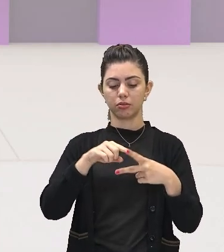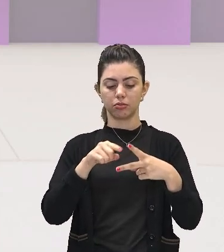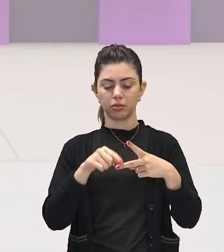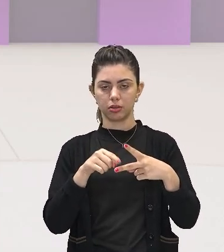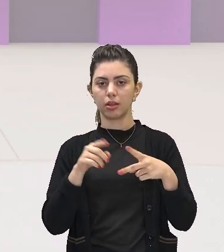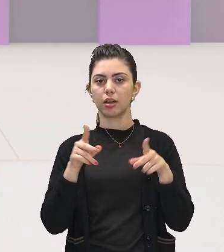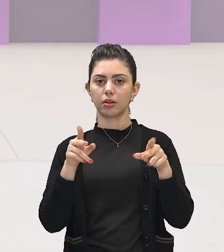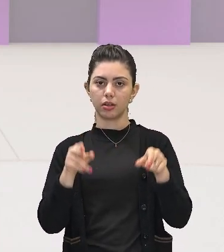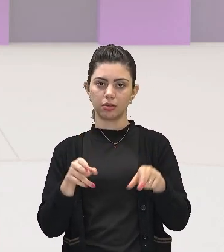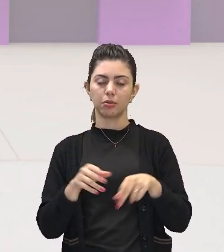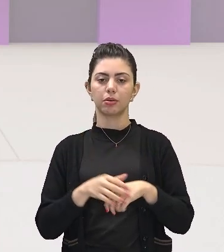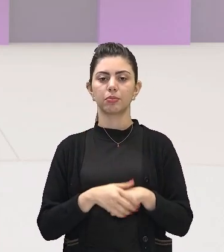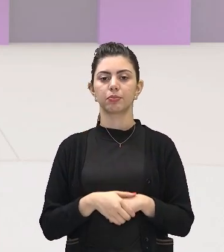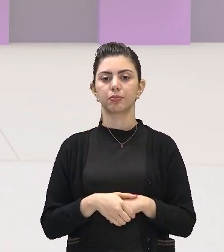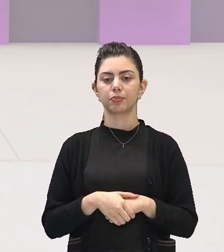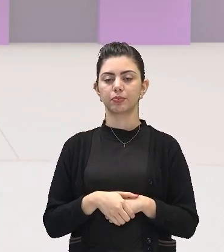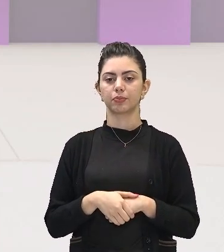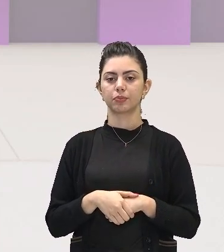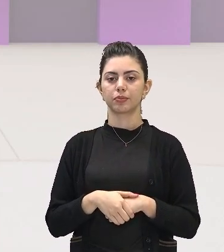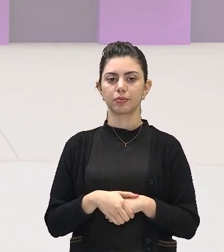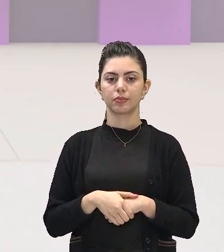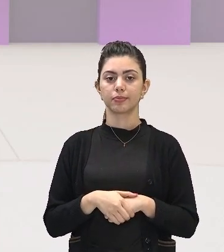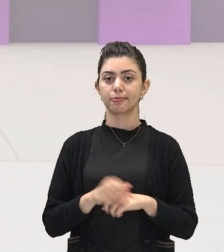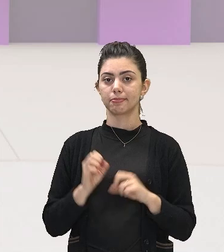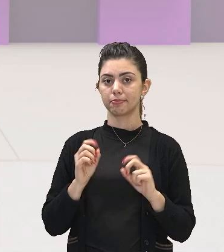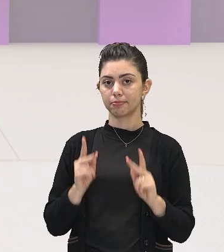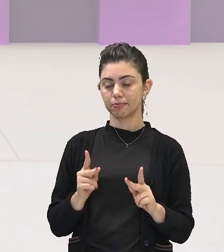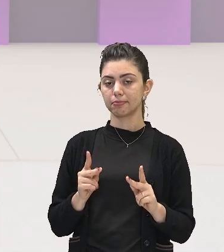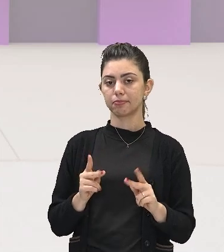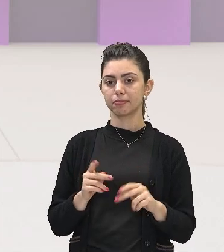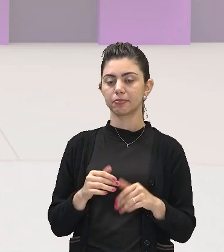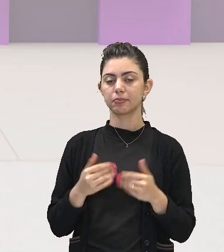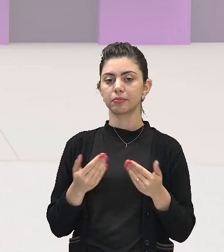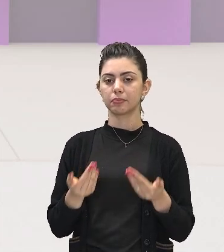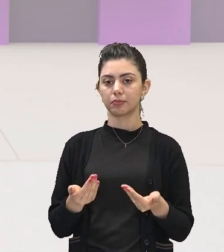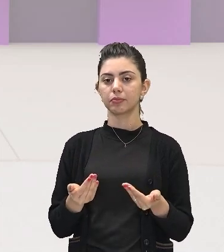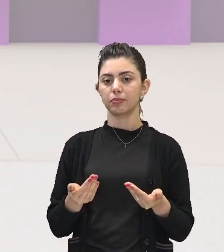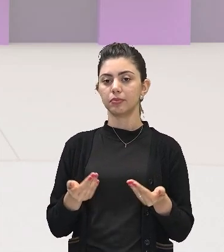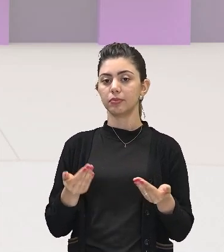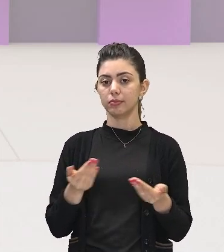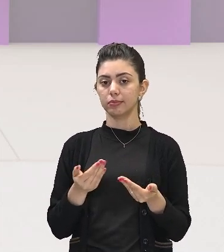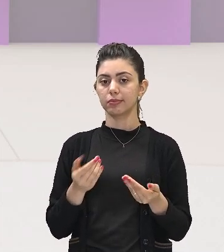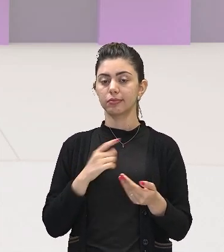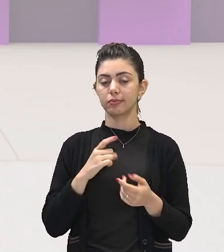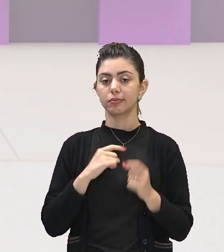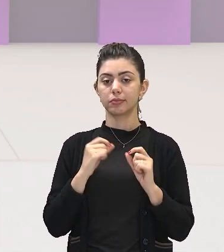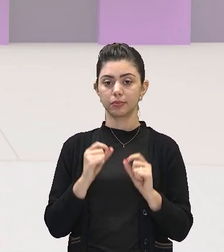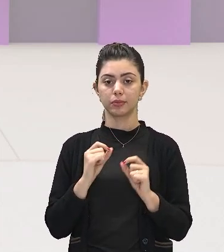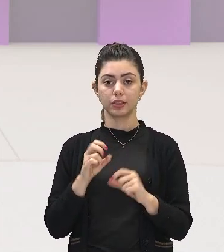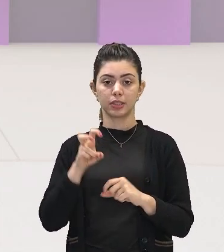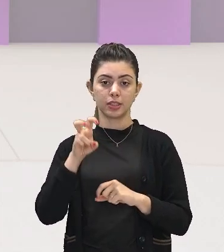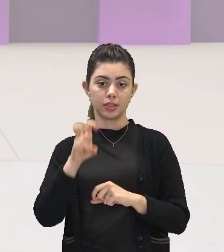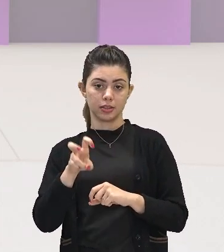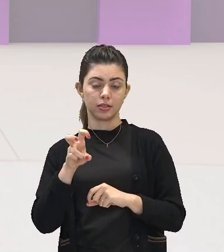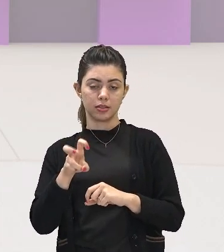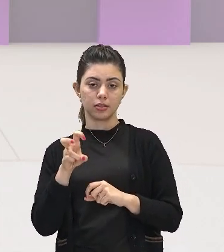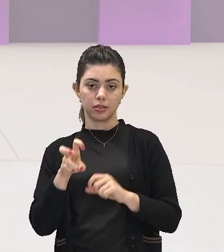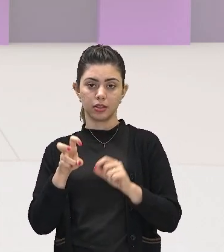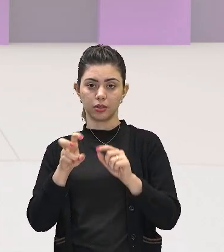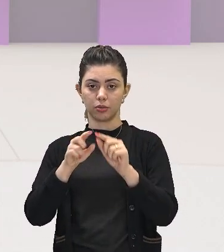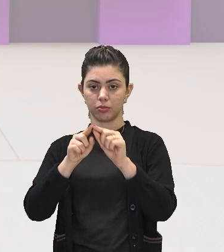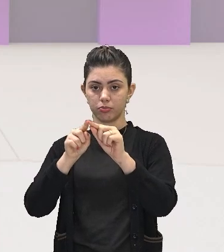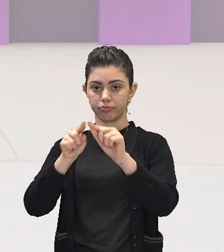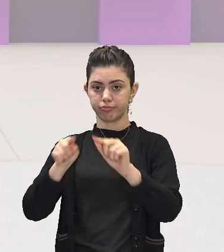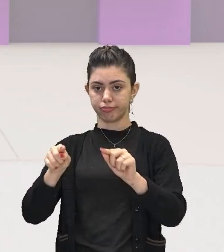seus ângulos medem 90 graus, ok? Então, aí o nosso polígono regular com 5 lados é